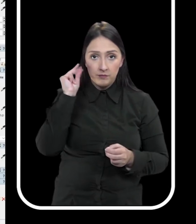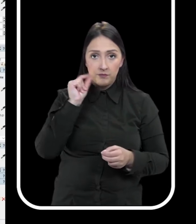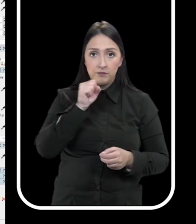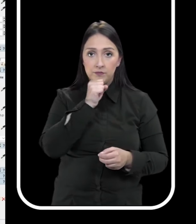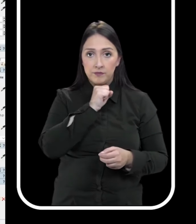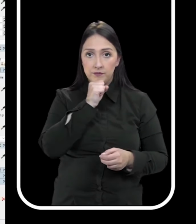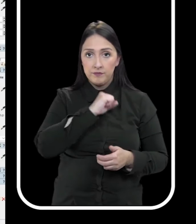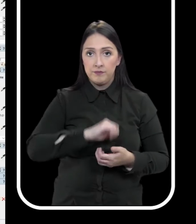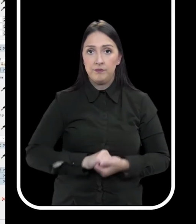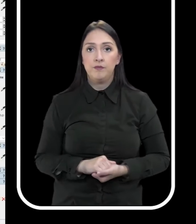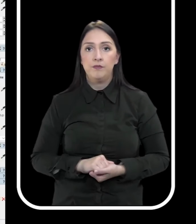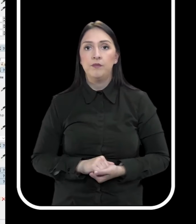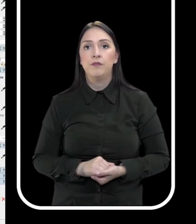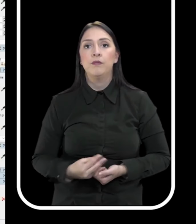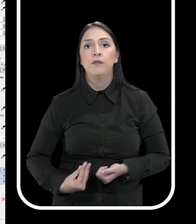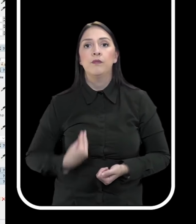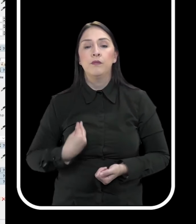velha,